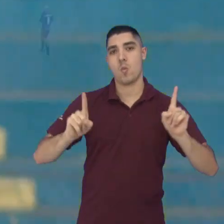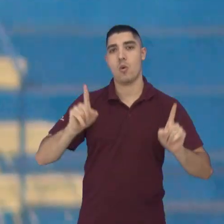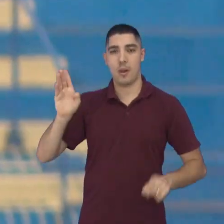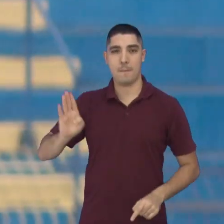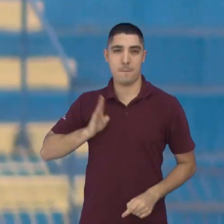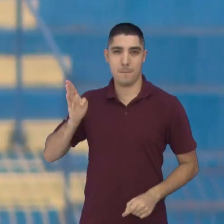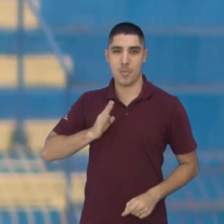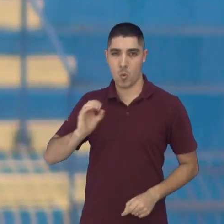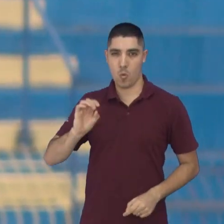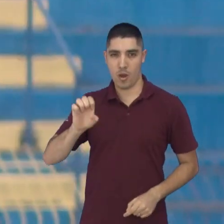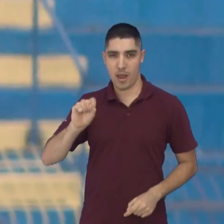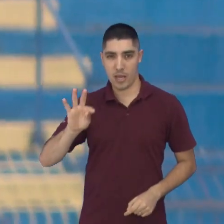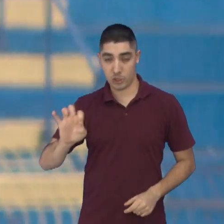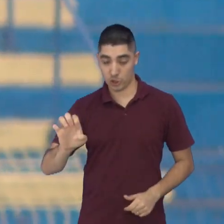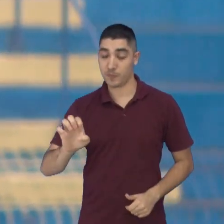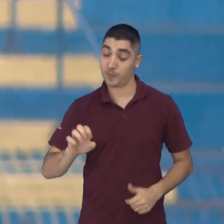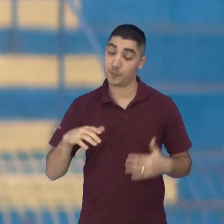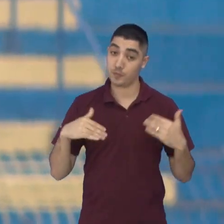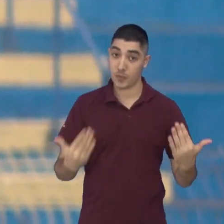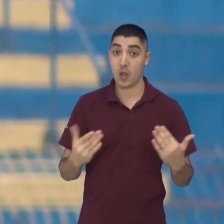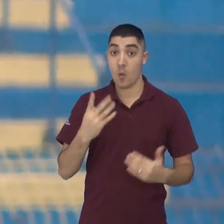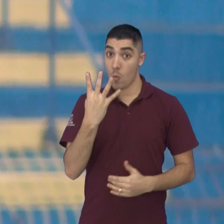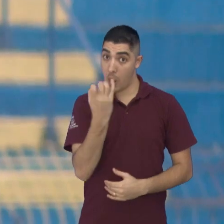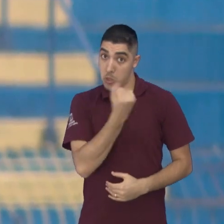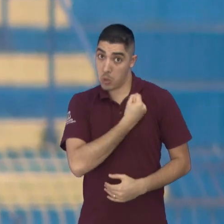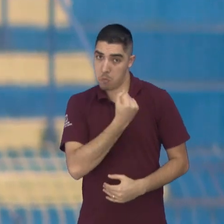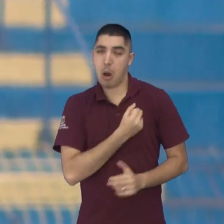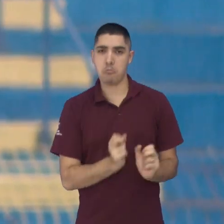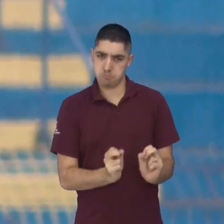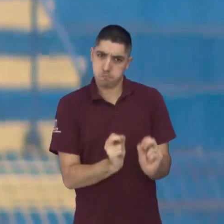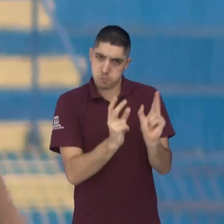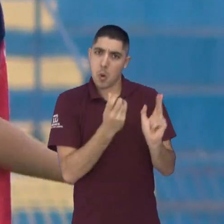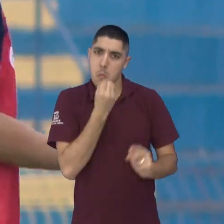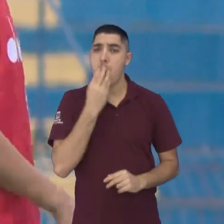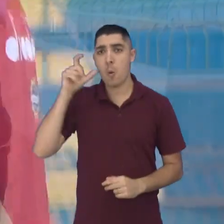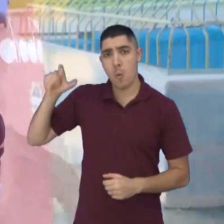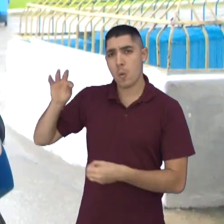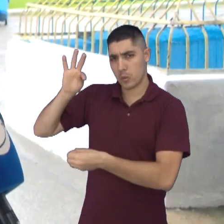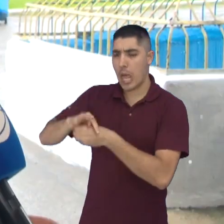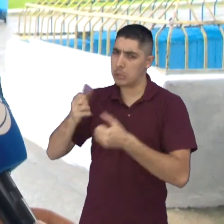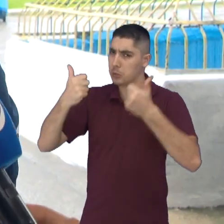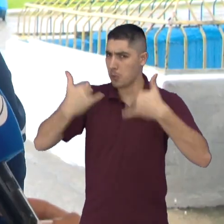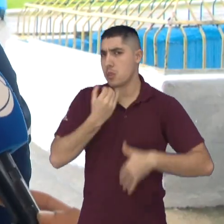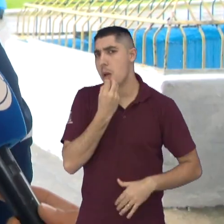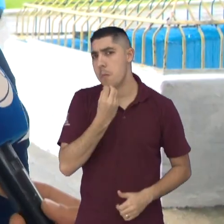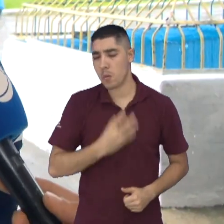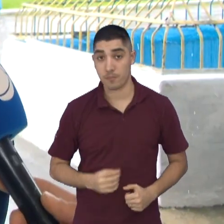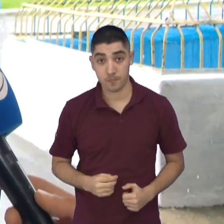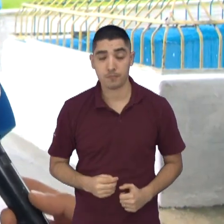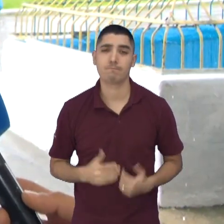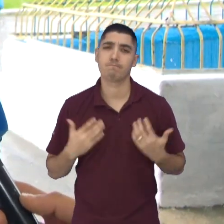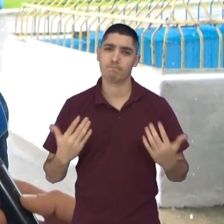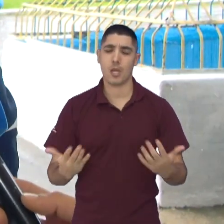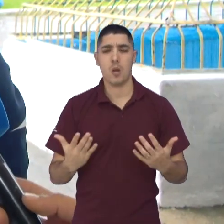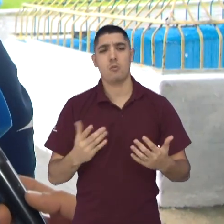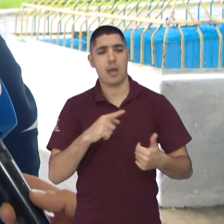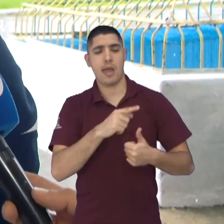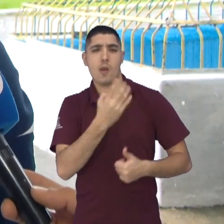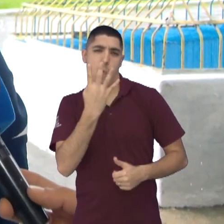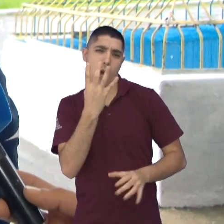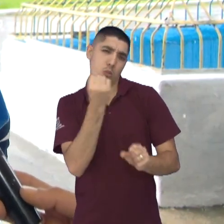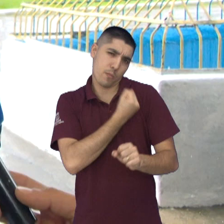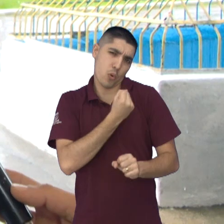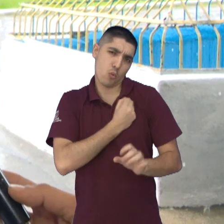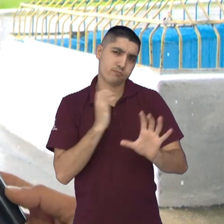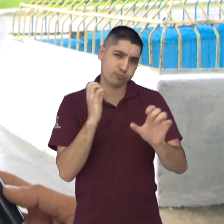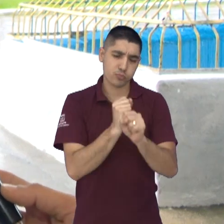Barueri. 4 pontos que estão dentro das projeções do técnico Ricardo Costa. Bom, em relação aos resultados, sim, eu acho que nós